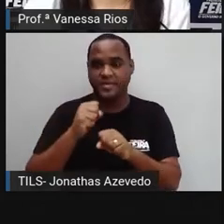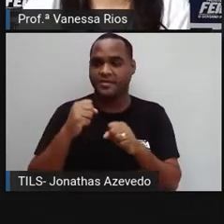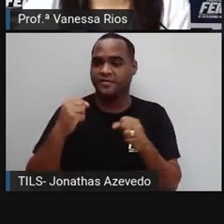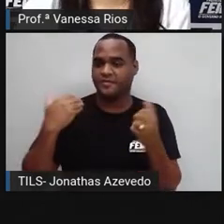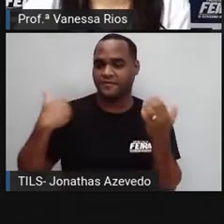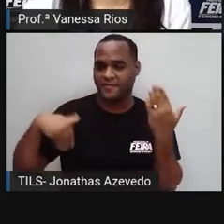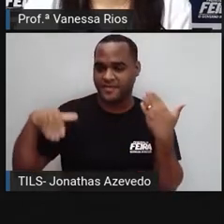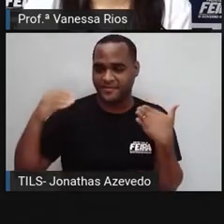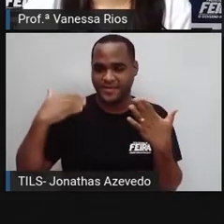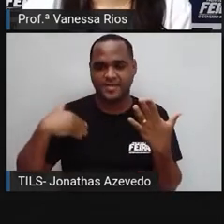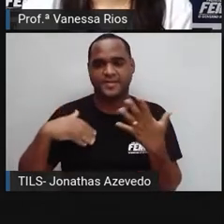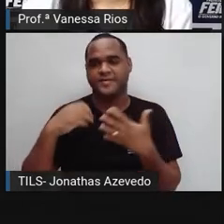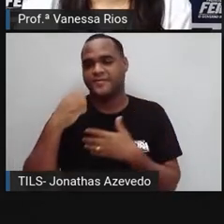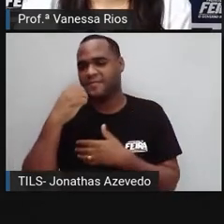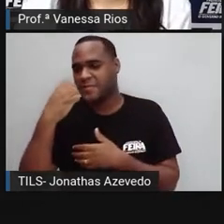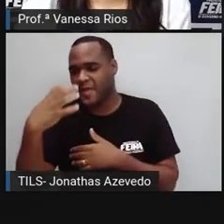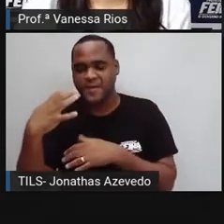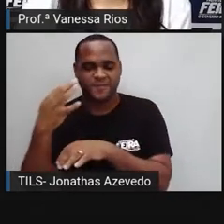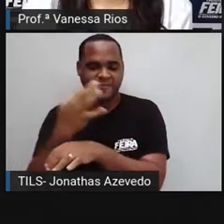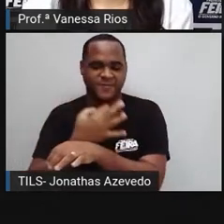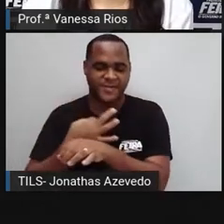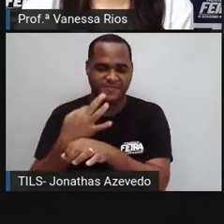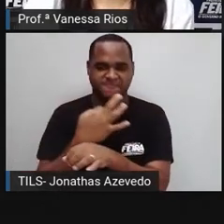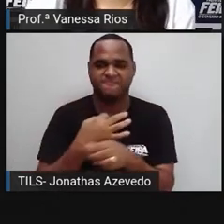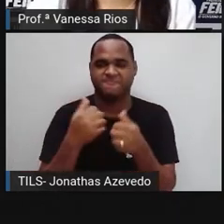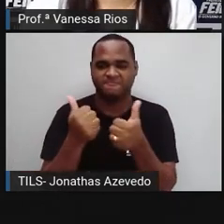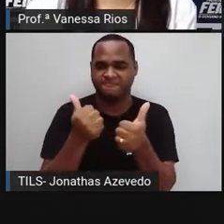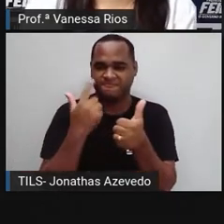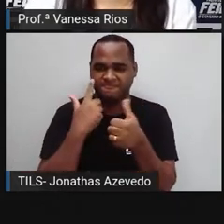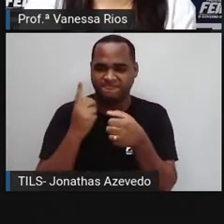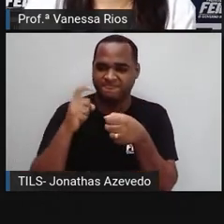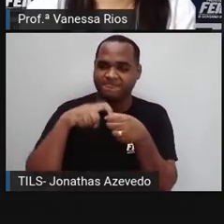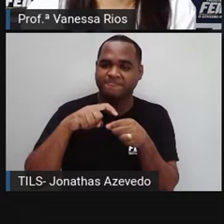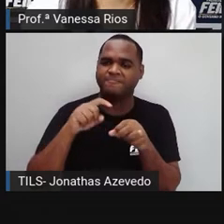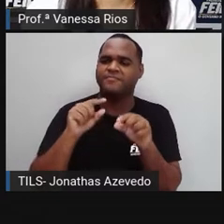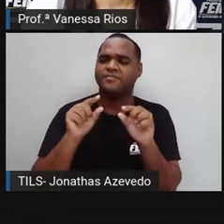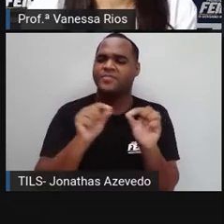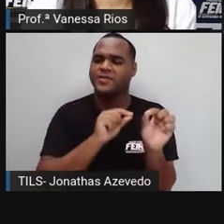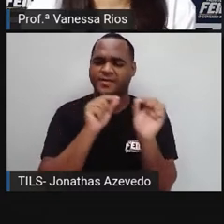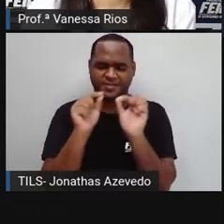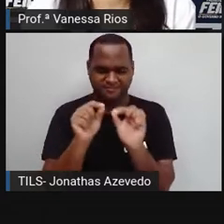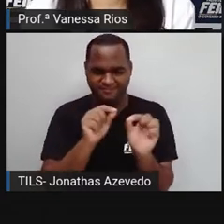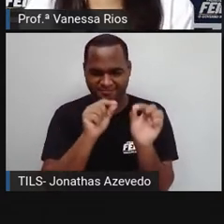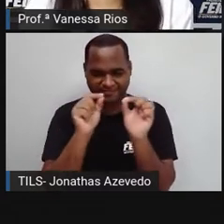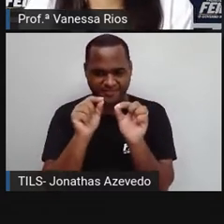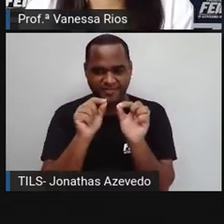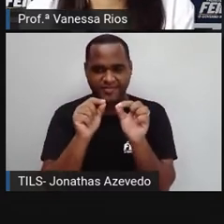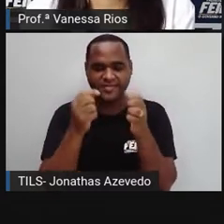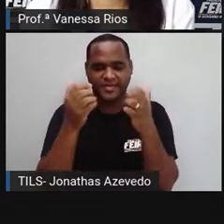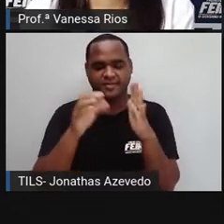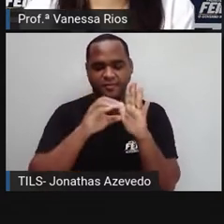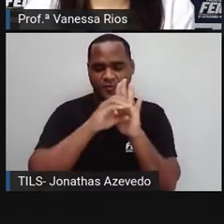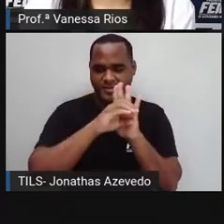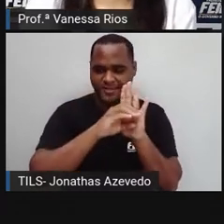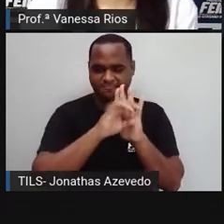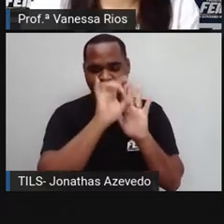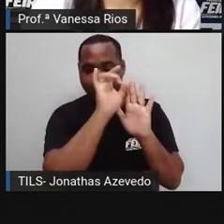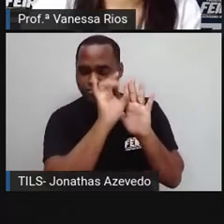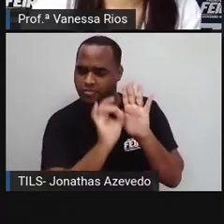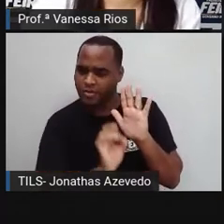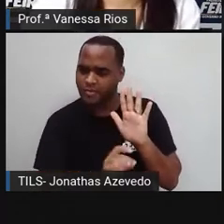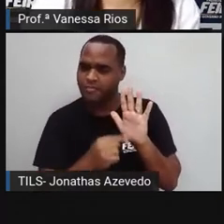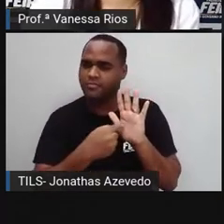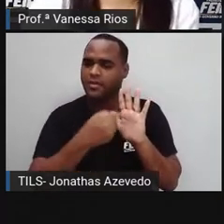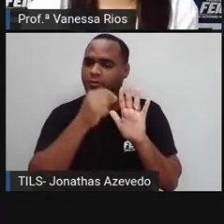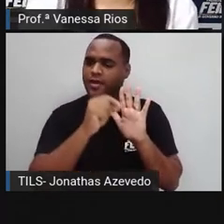viajar. E aí nós voltamos e refletimos, dentro dos conceitos, das